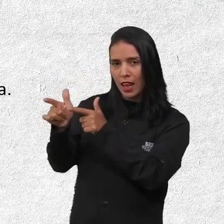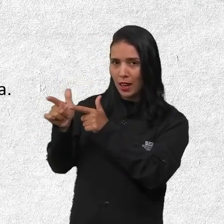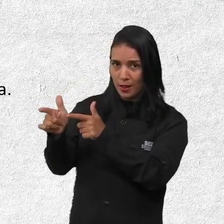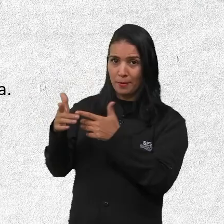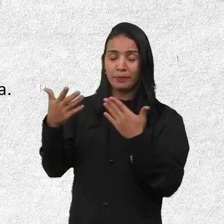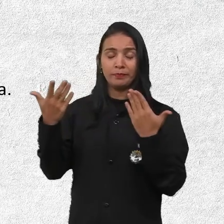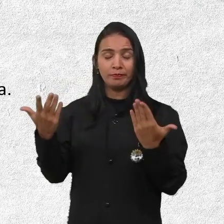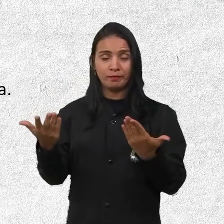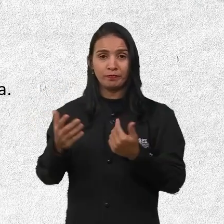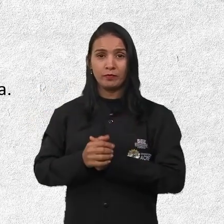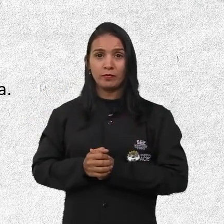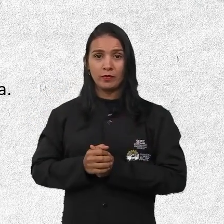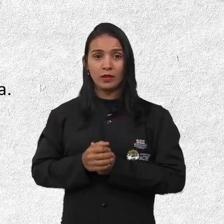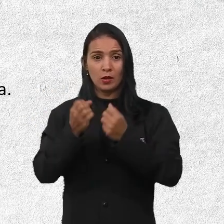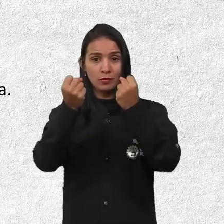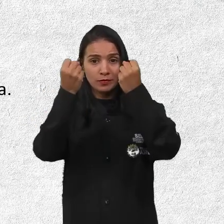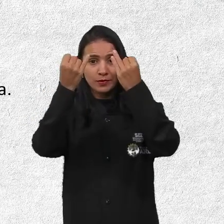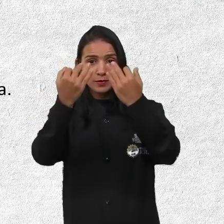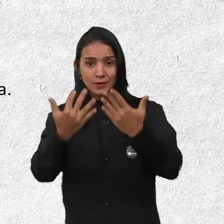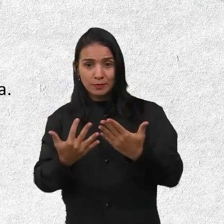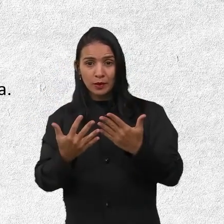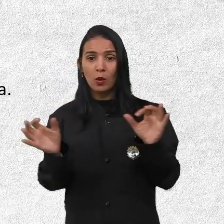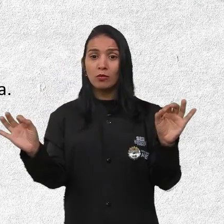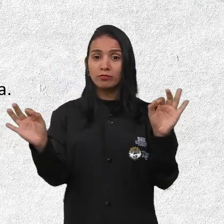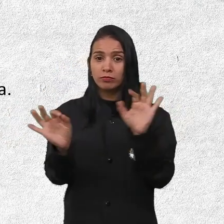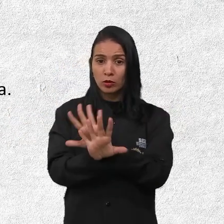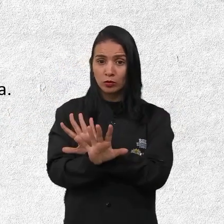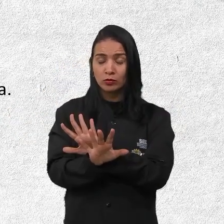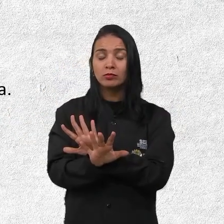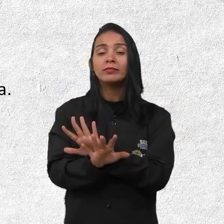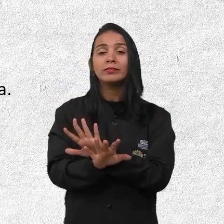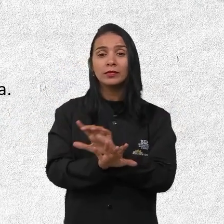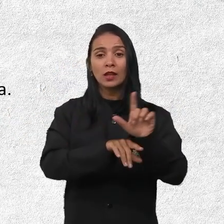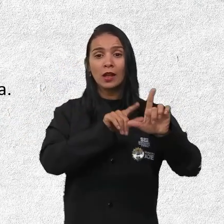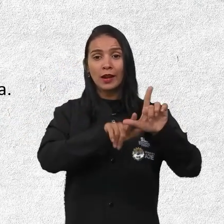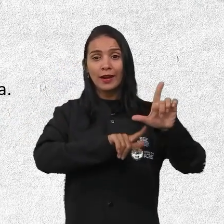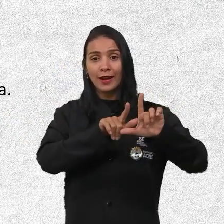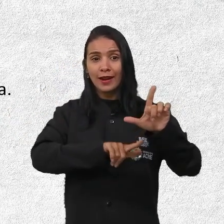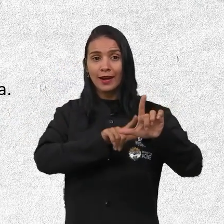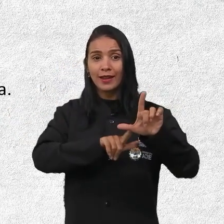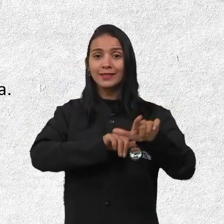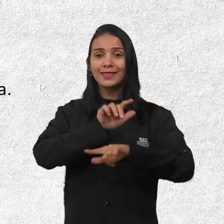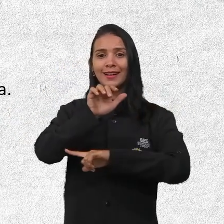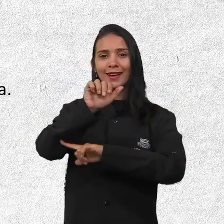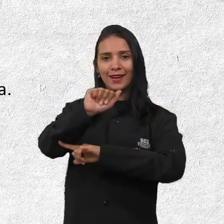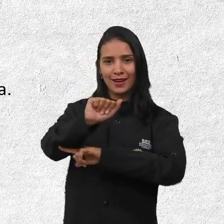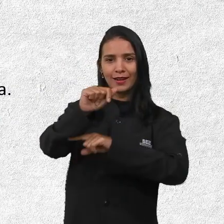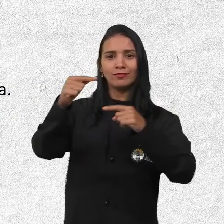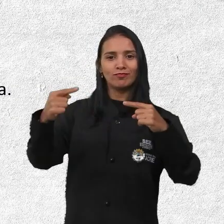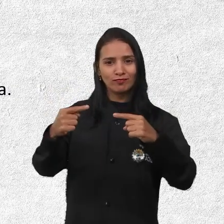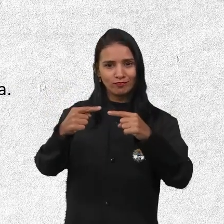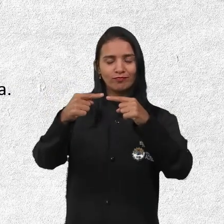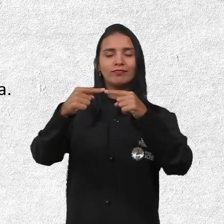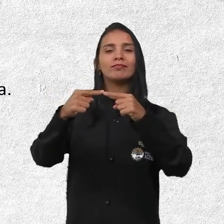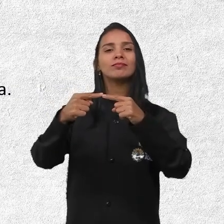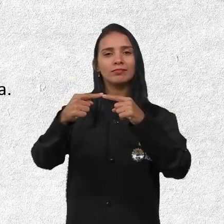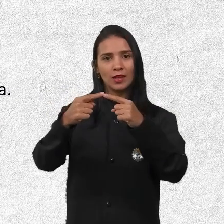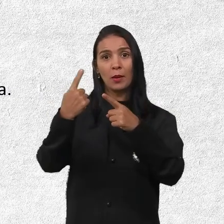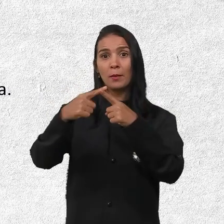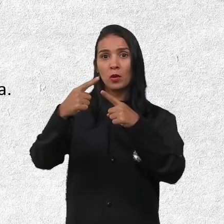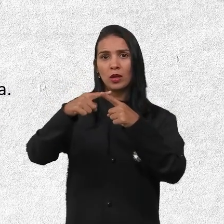essa explicação, a alternativa que mais se encaixa aqui seria a letra A, porque tem todas